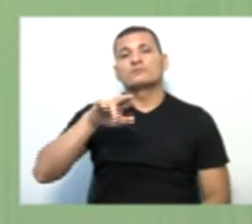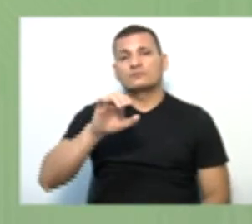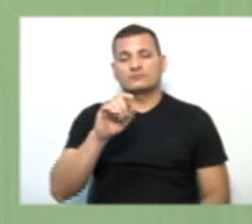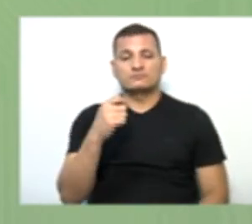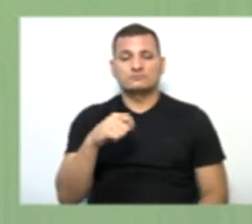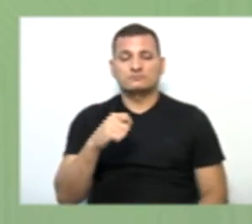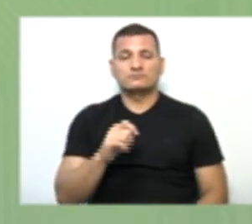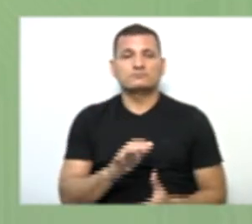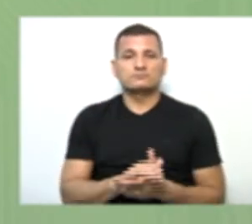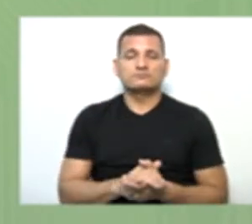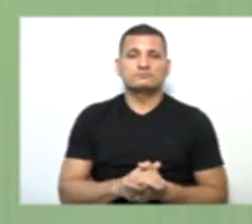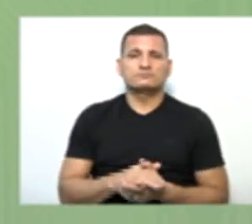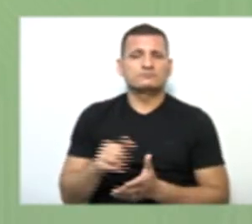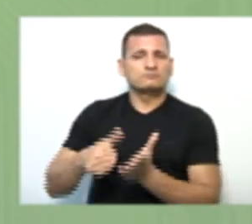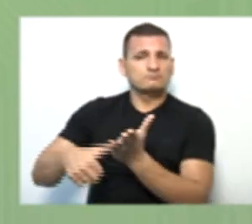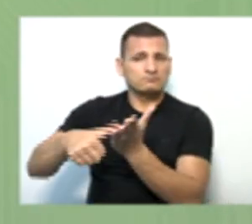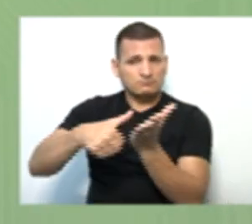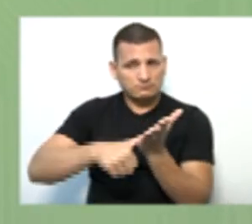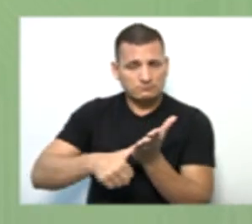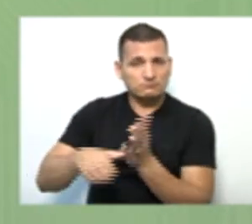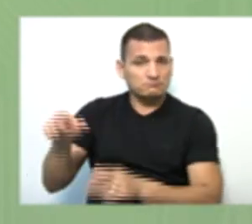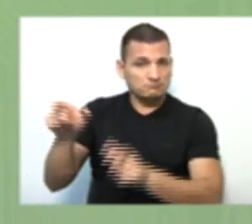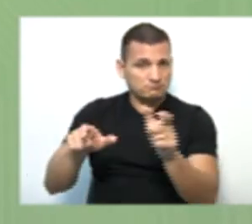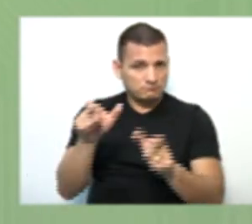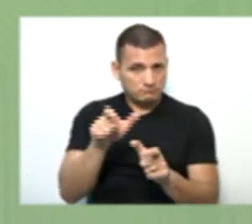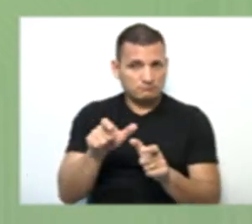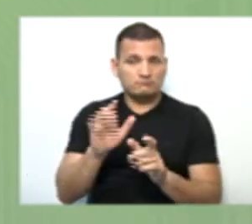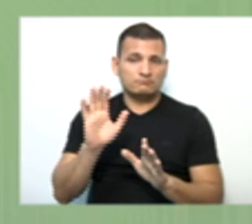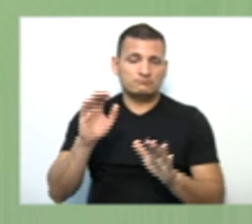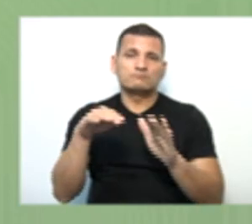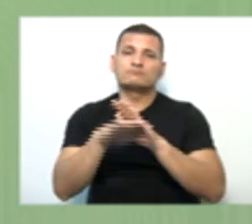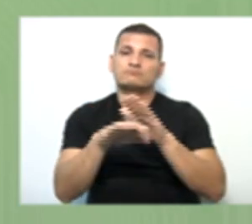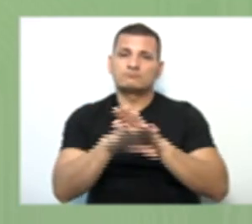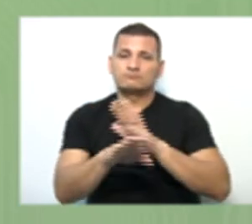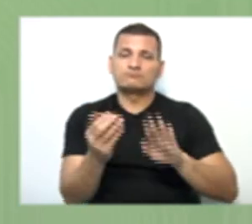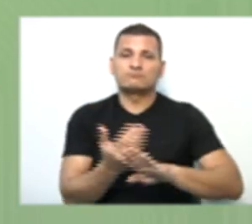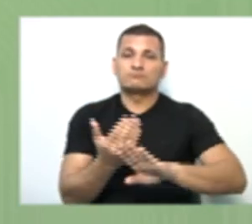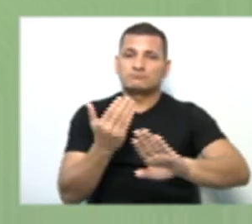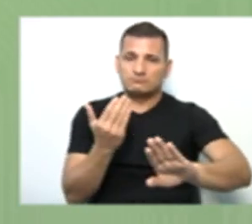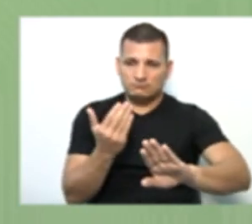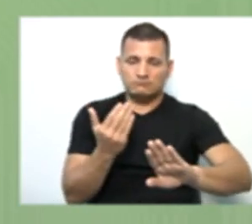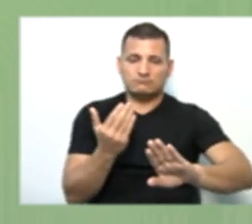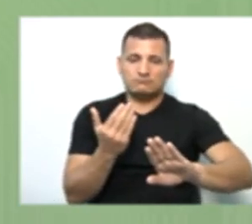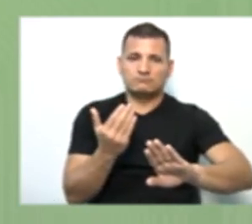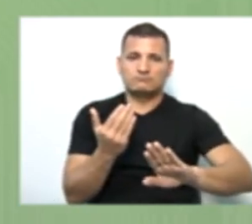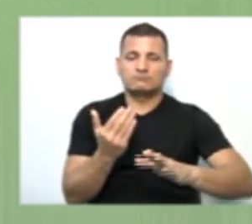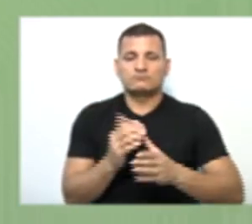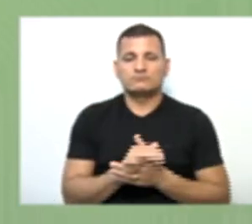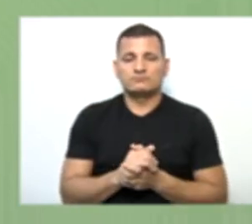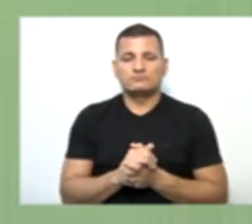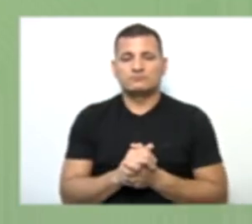operações com associados, que são aqueles estoques recebidos dos cooperados,